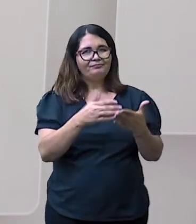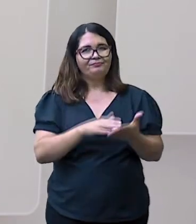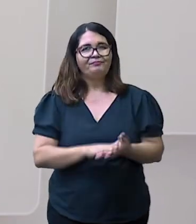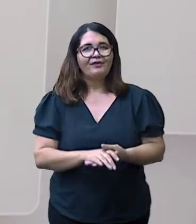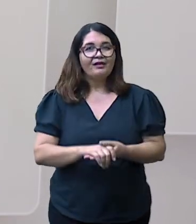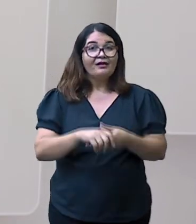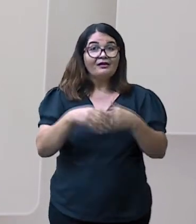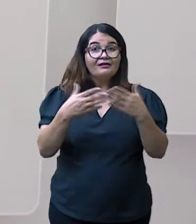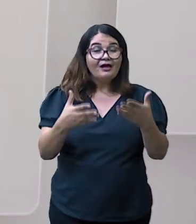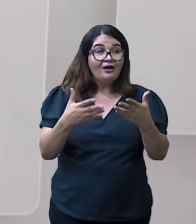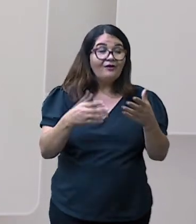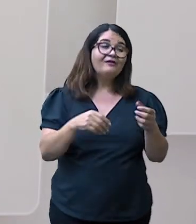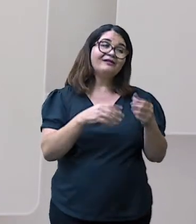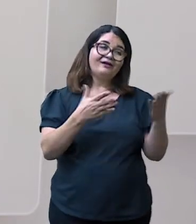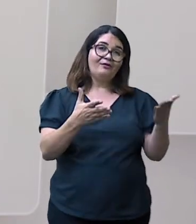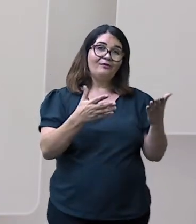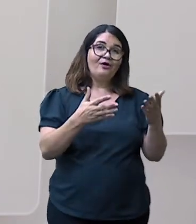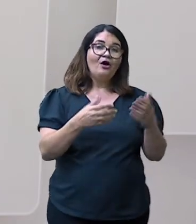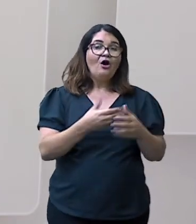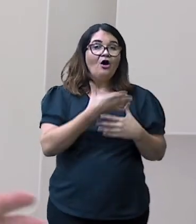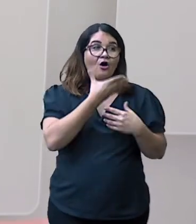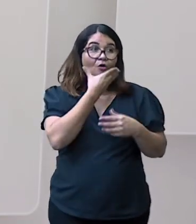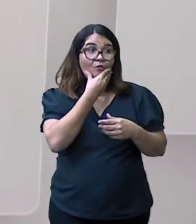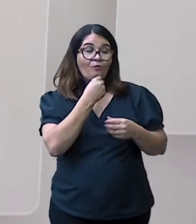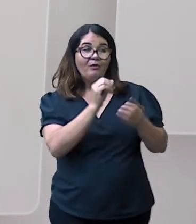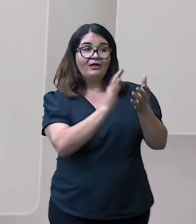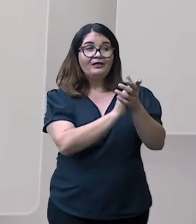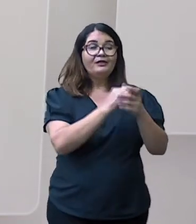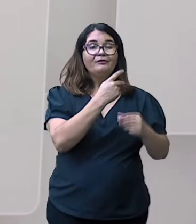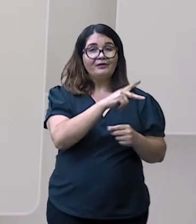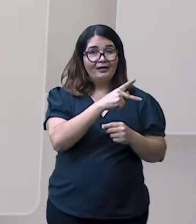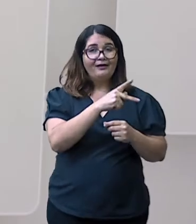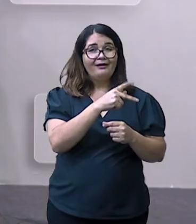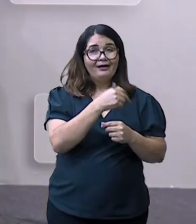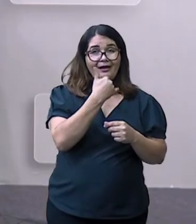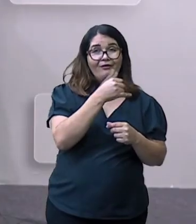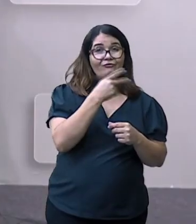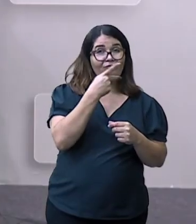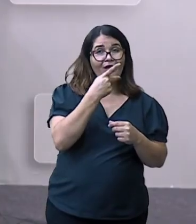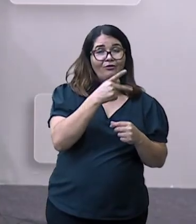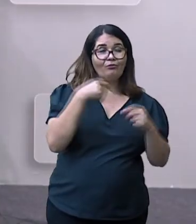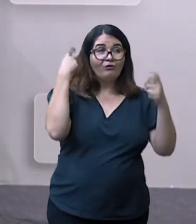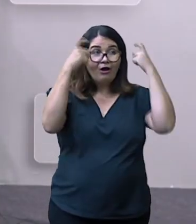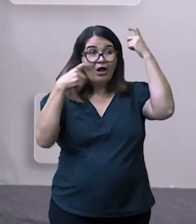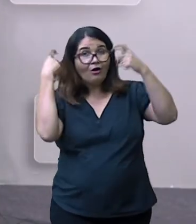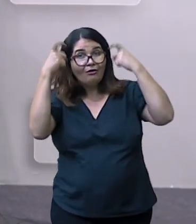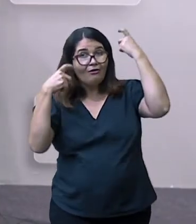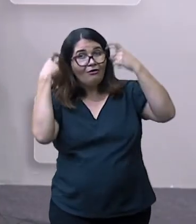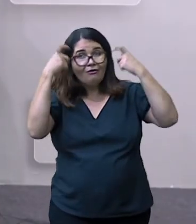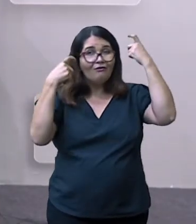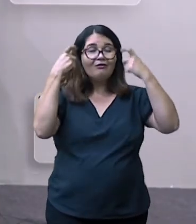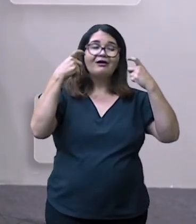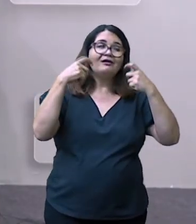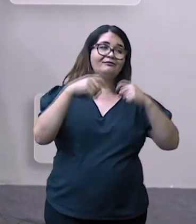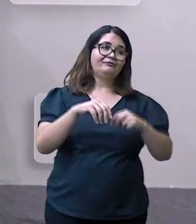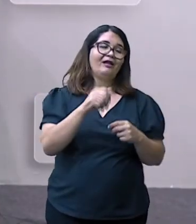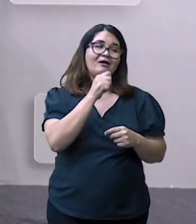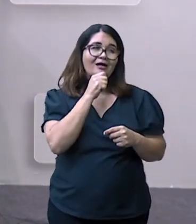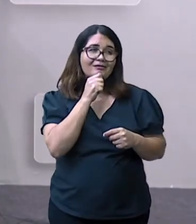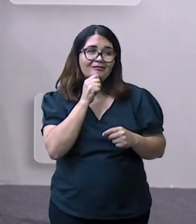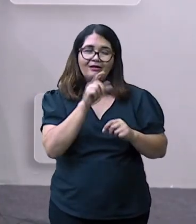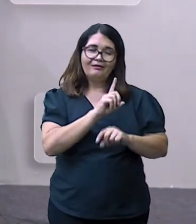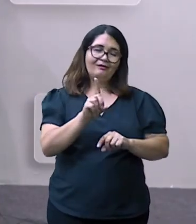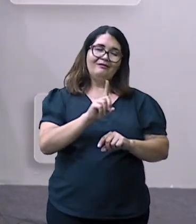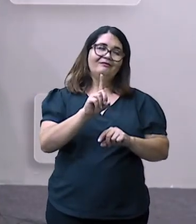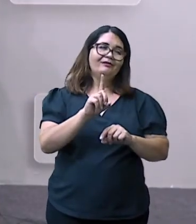ficou louco, não fica mais. Então, eu como historiador, eu ainda estou nesse patamar. Que